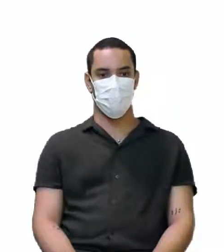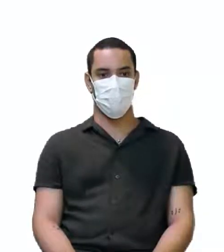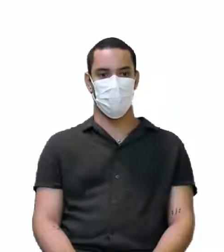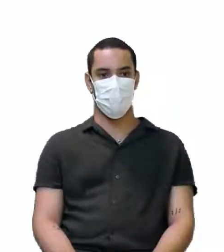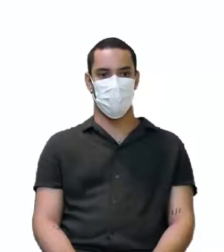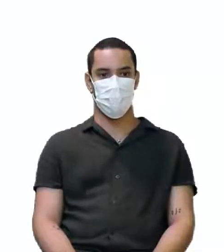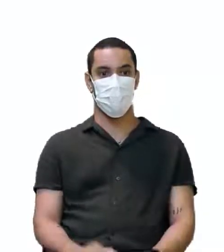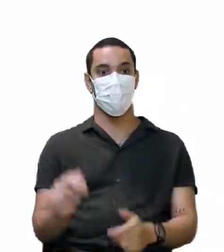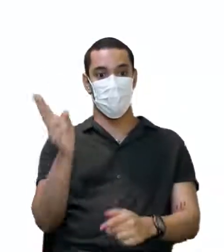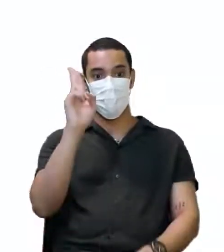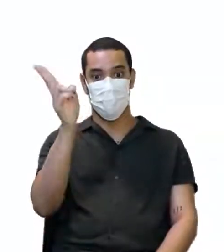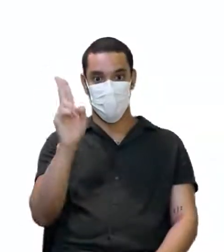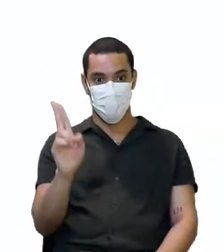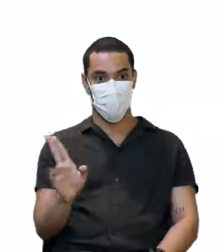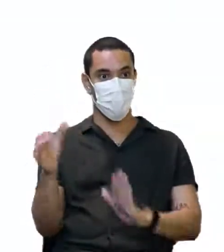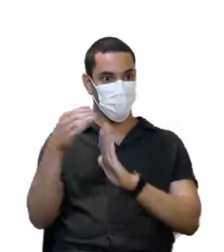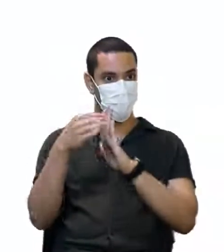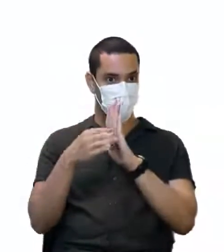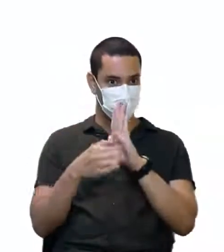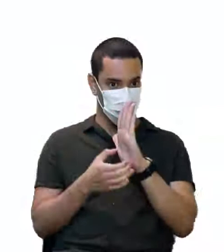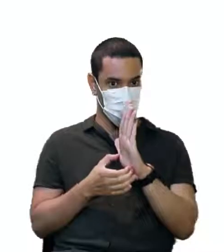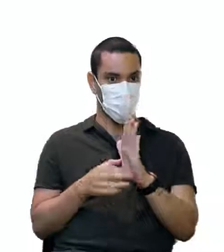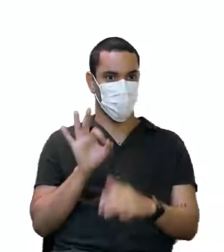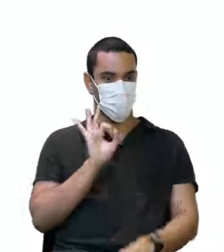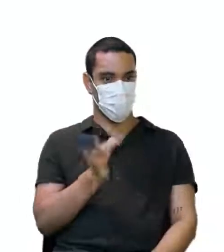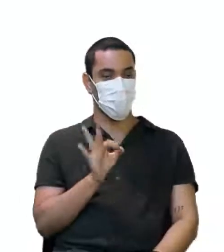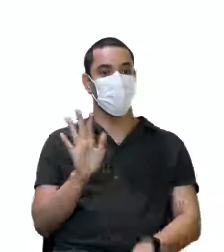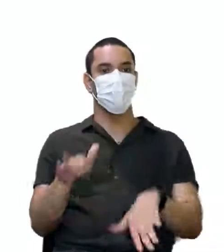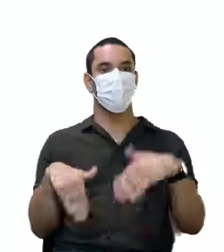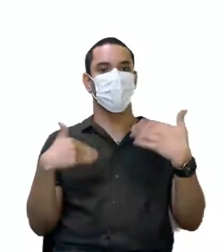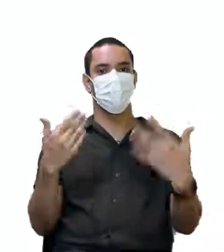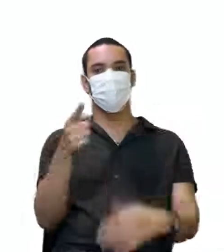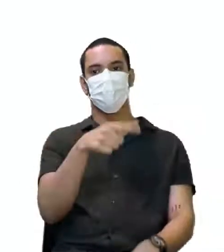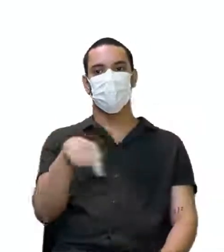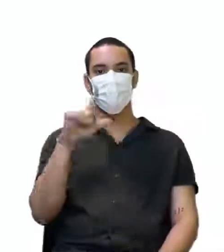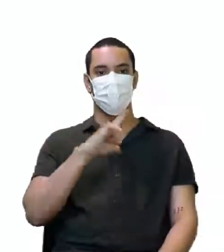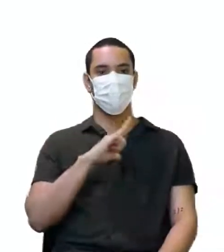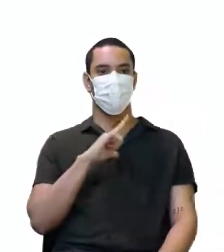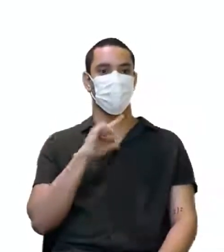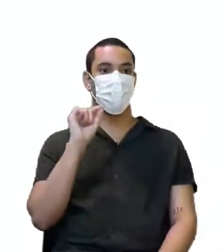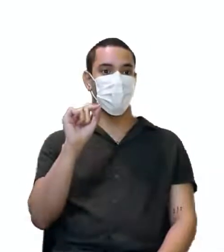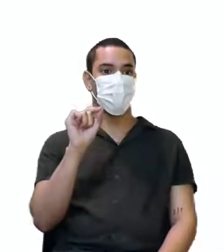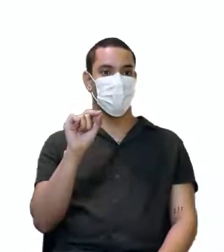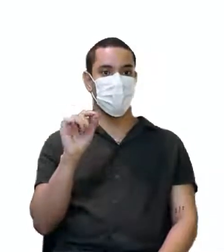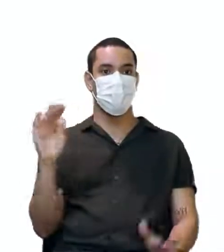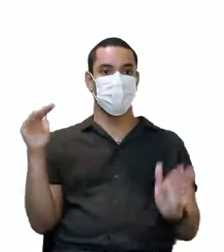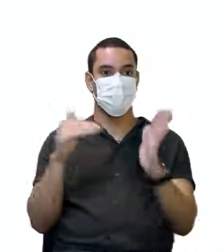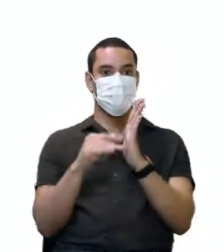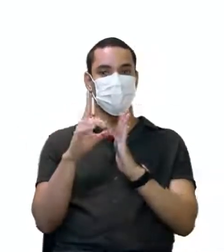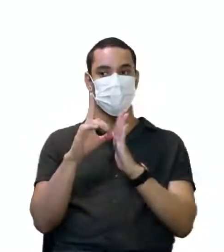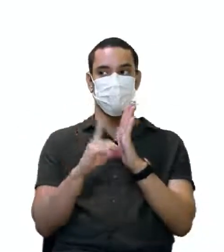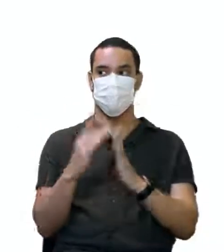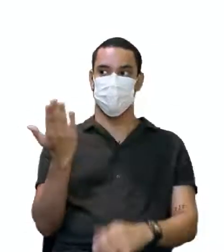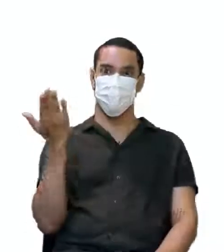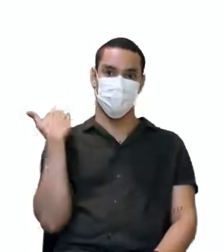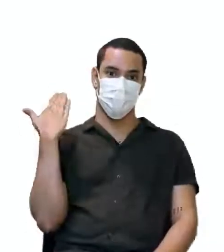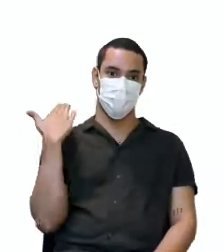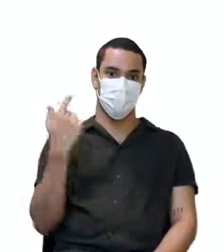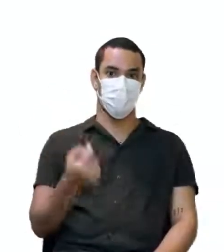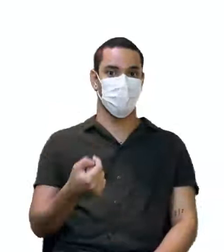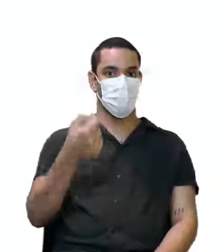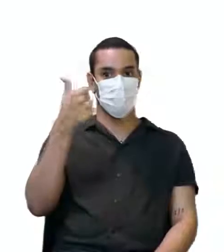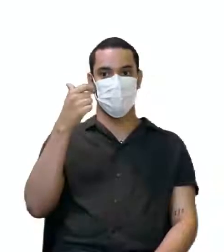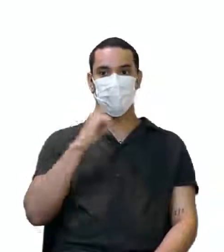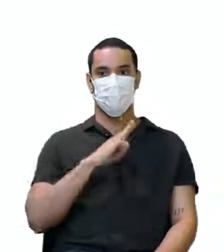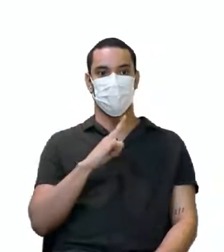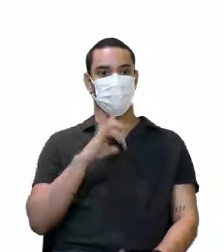o neandertalensis, tá bom? E você tem aí, ó, até a década passada,